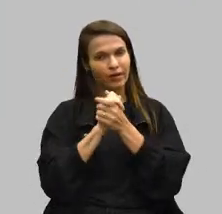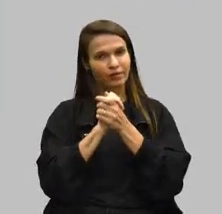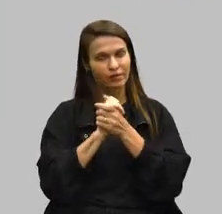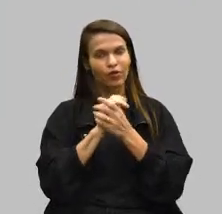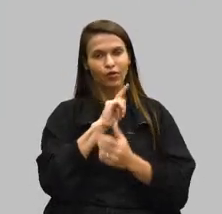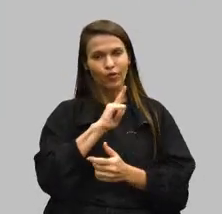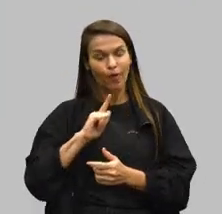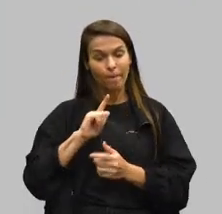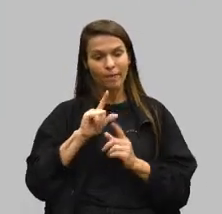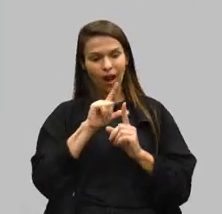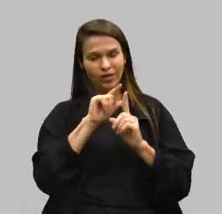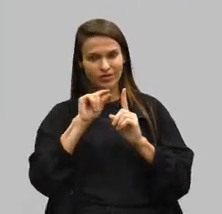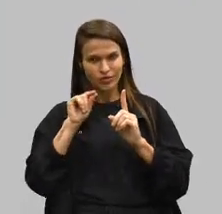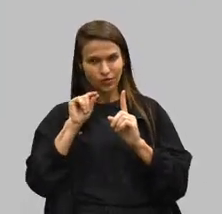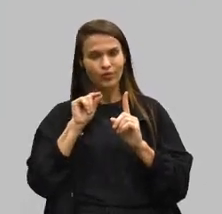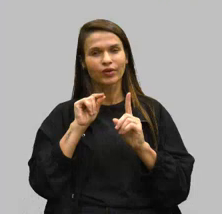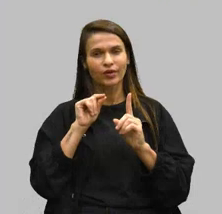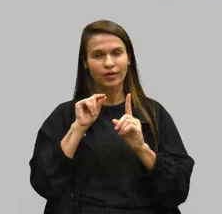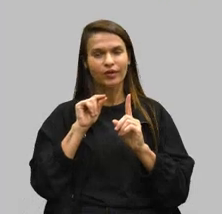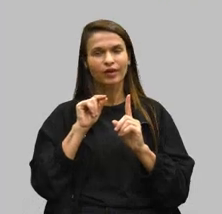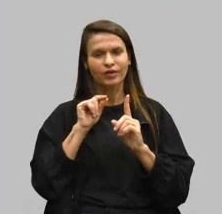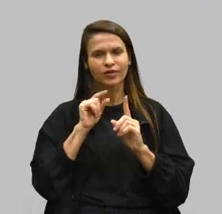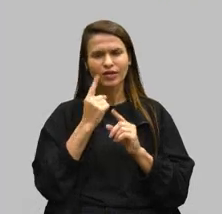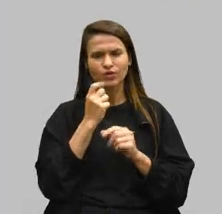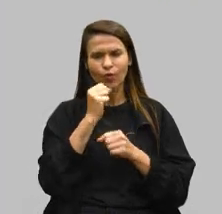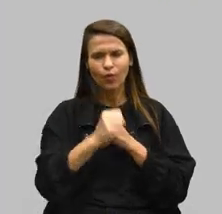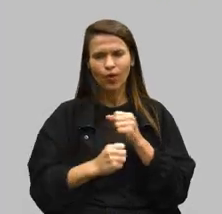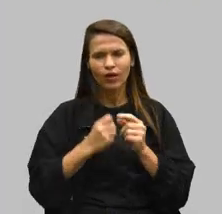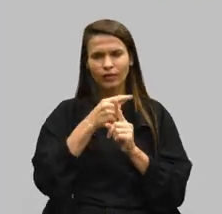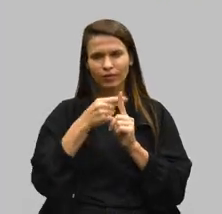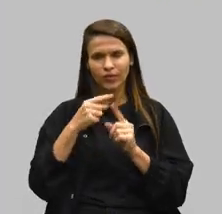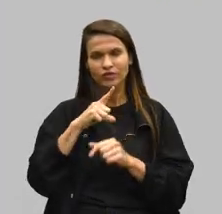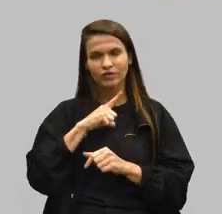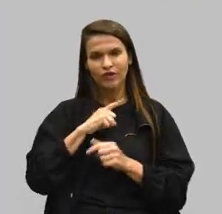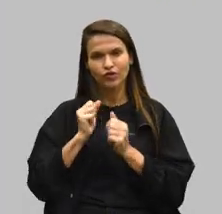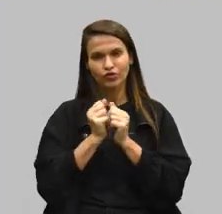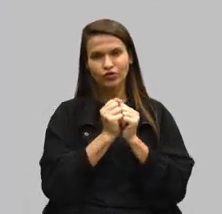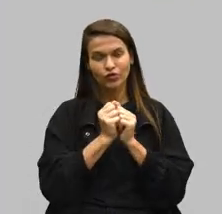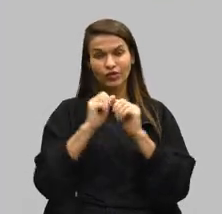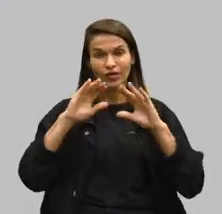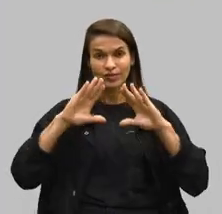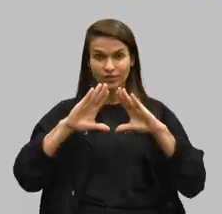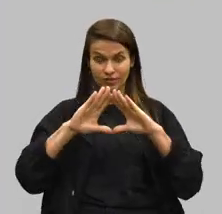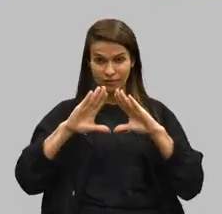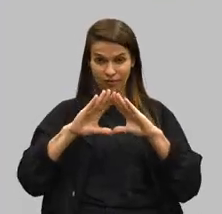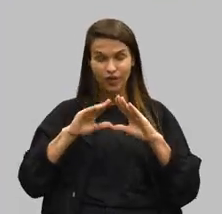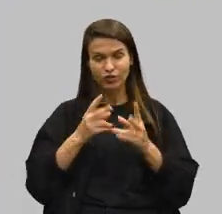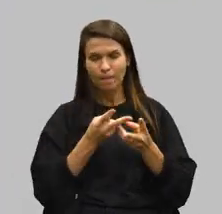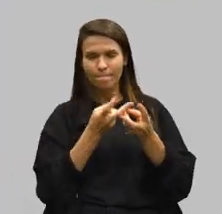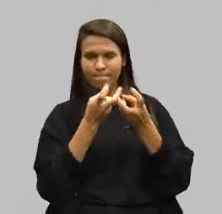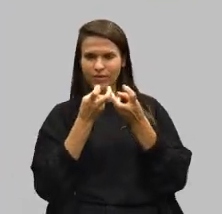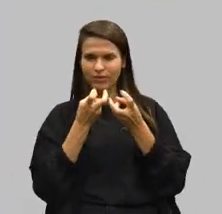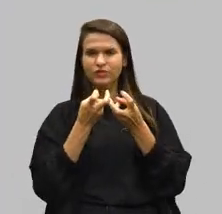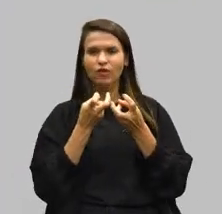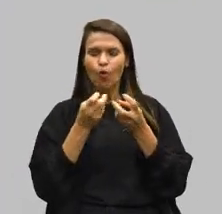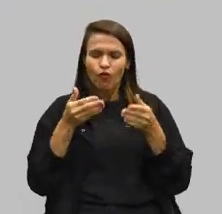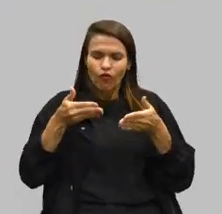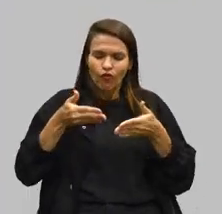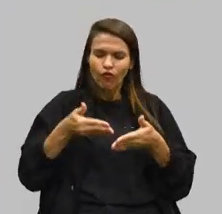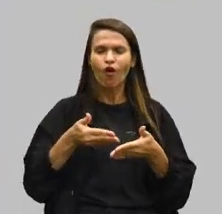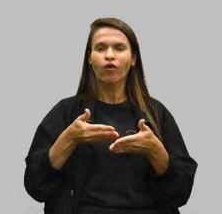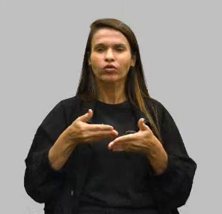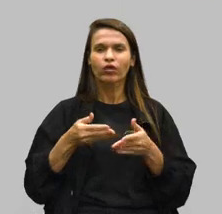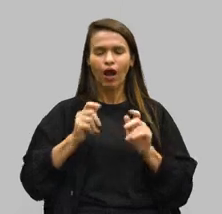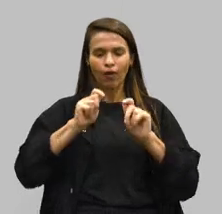pela escolha nesse 1 ano e meio que nós tivemos aqui juntos na Assembleia a gente percebe a vocação e a